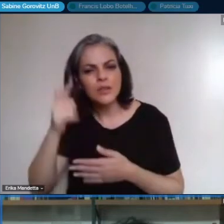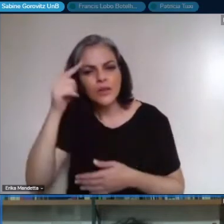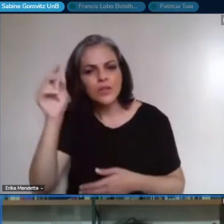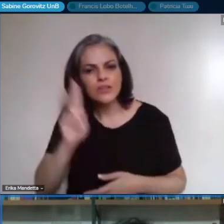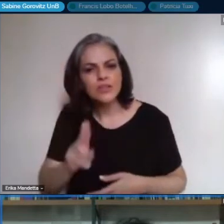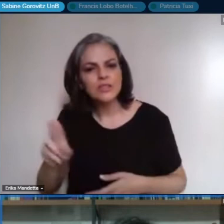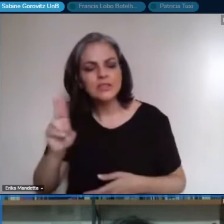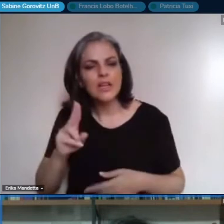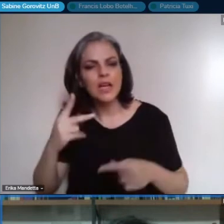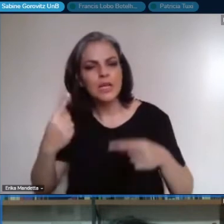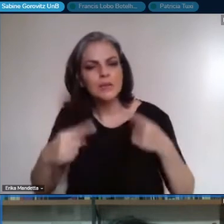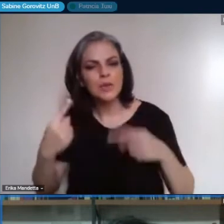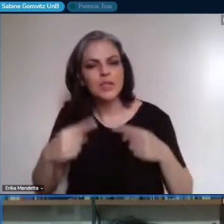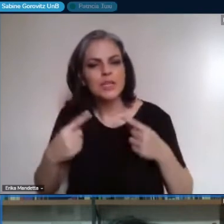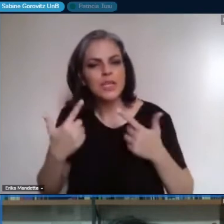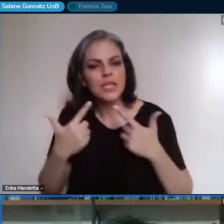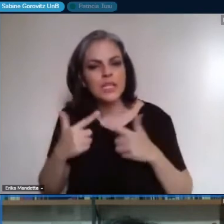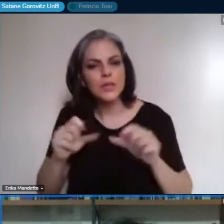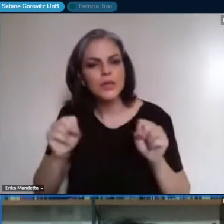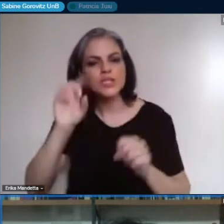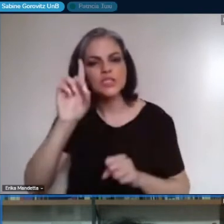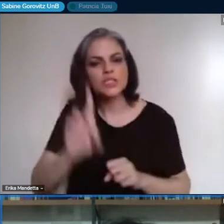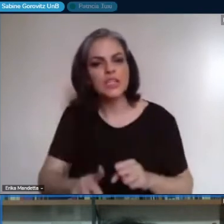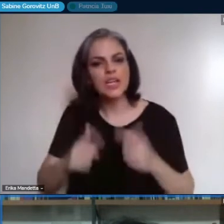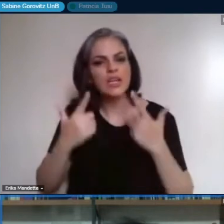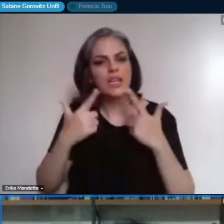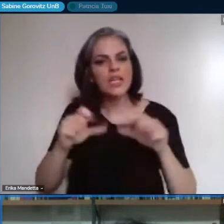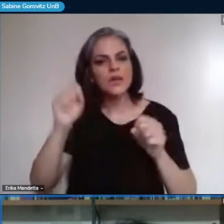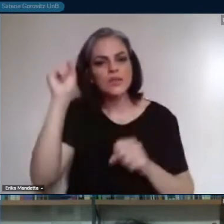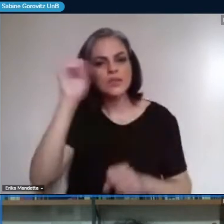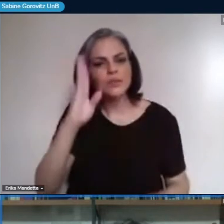políticas linguísticas e direitos linguísticos no Brasil,